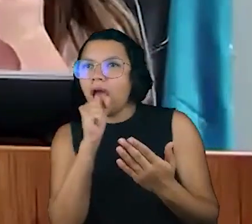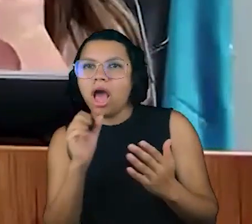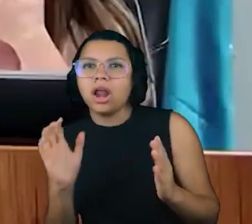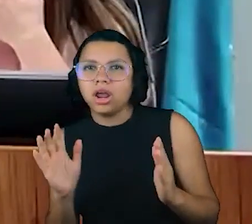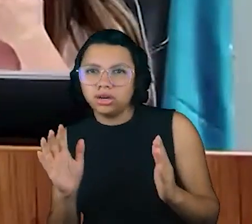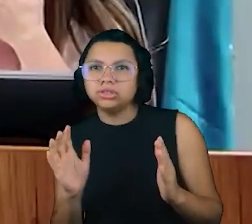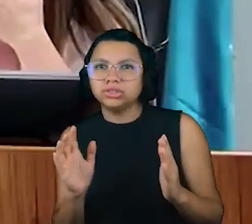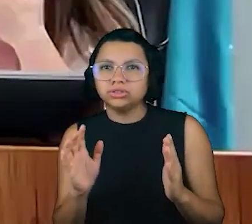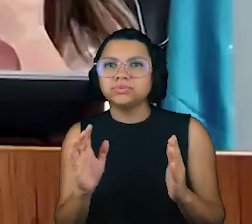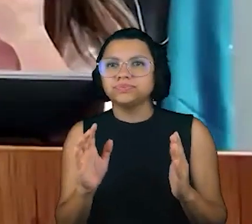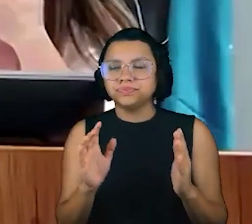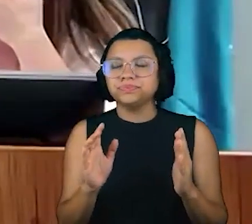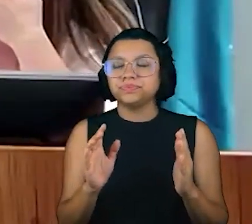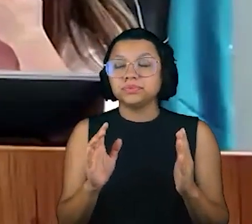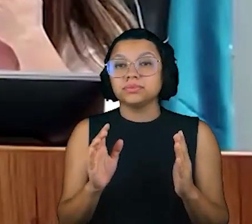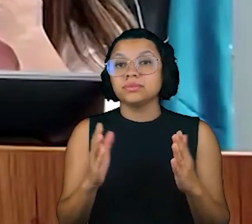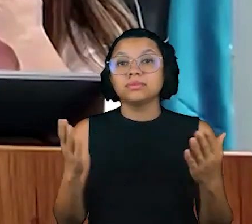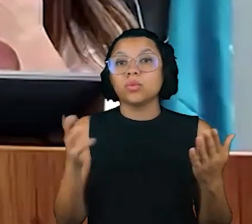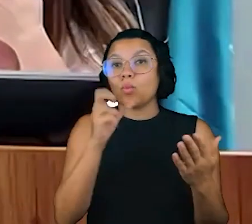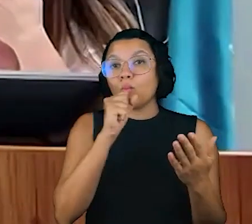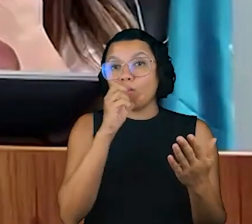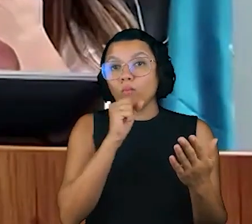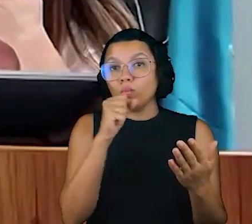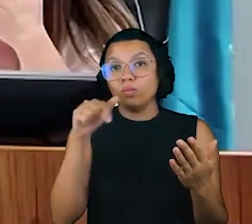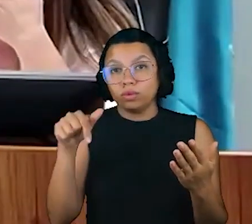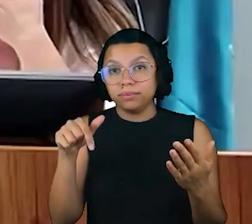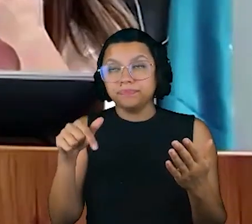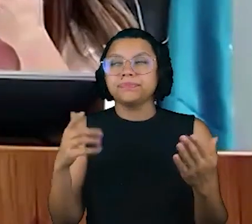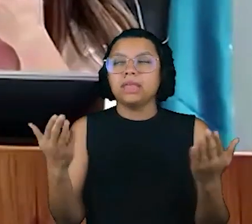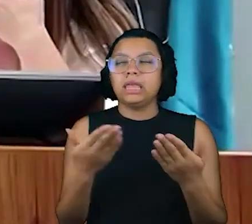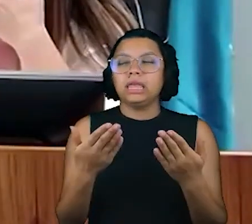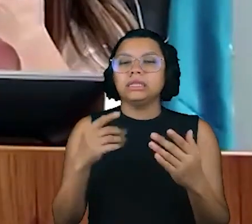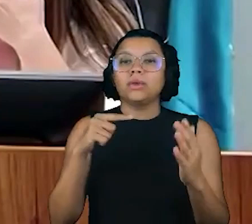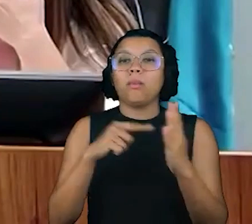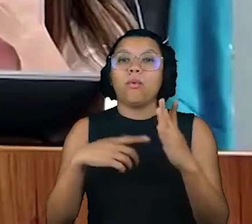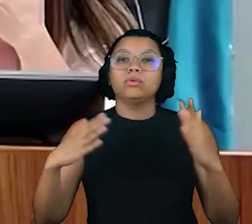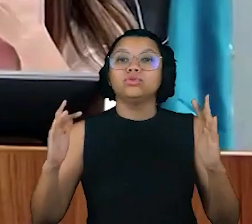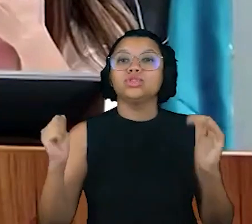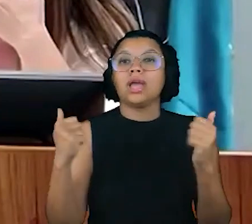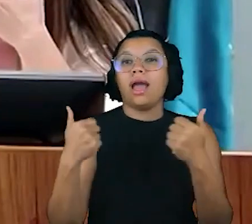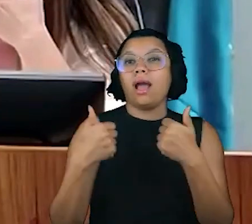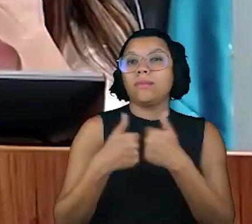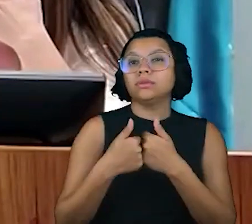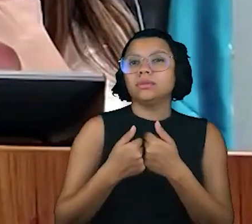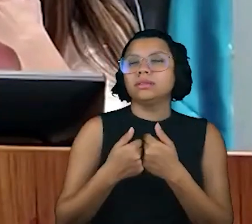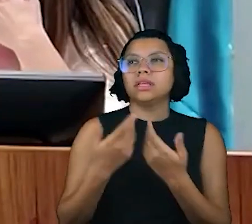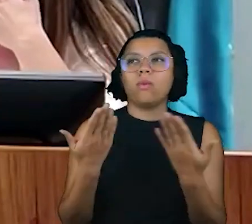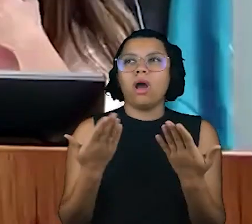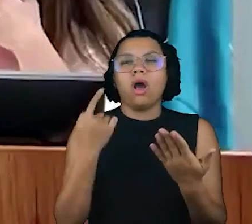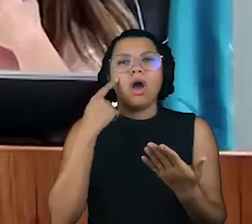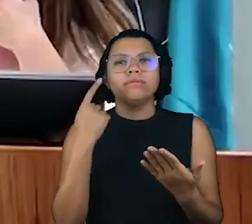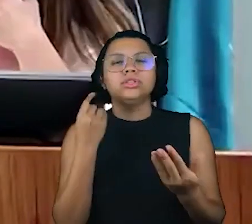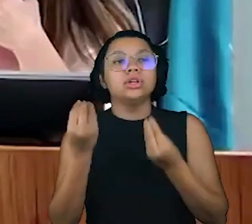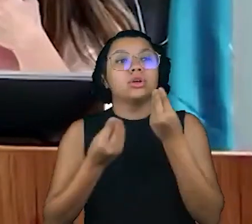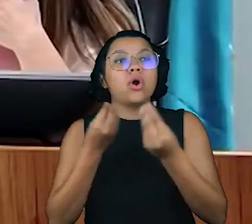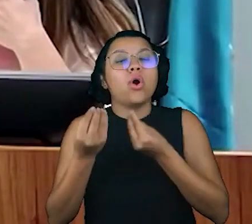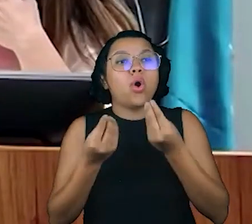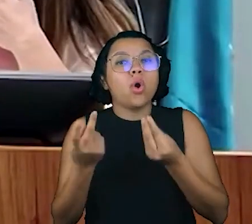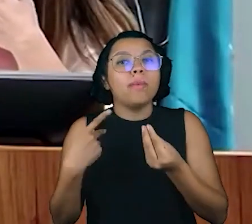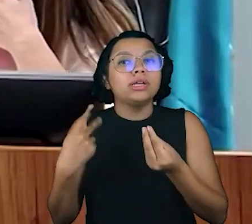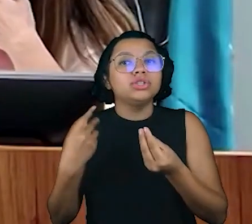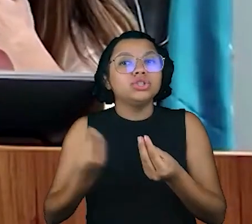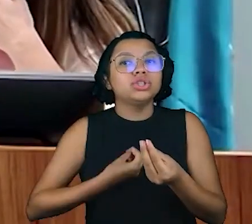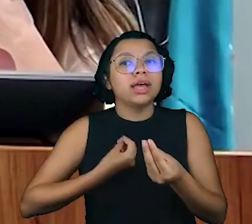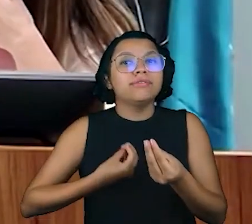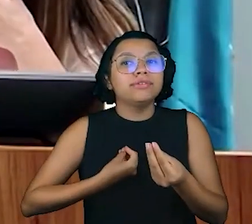Esse é o ponto de aproximação. Agora, veja como, de fato, nós estamos vivendo um tempo